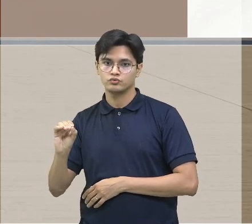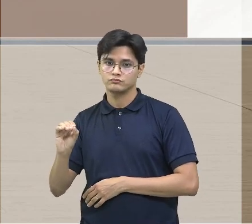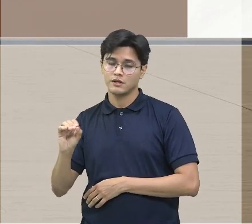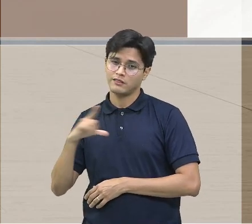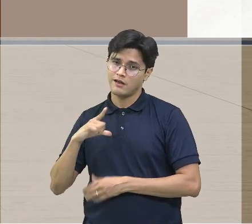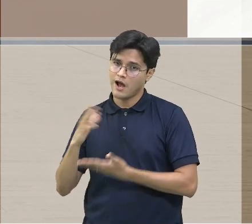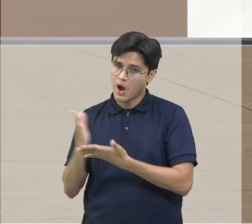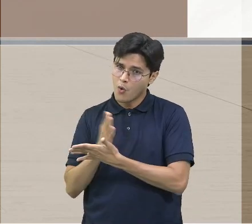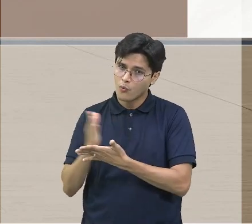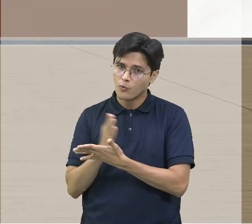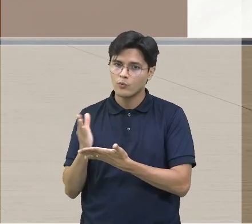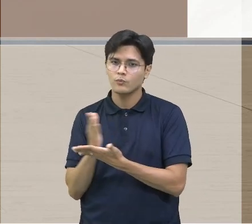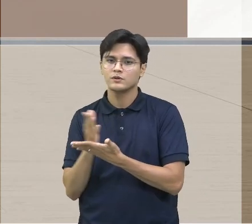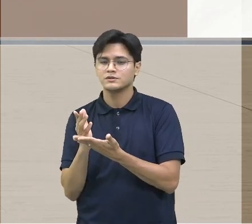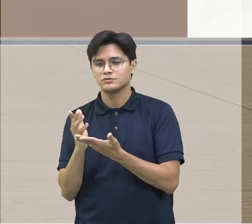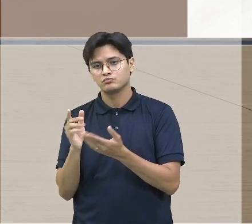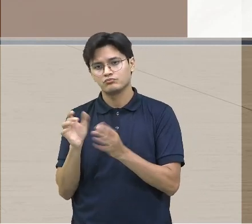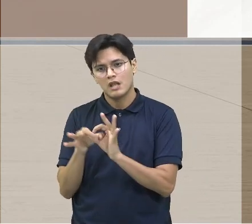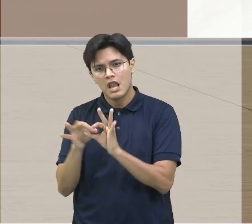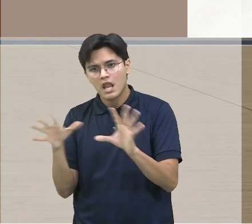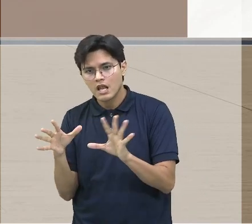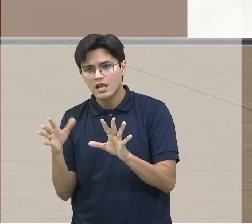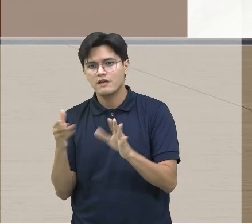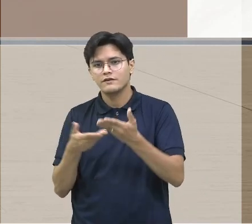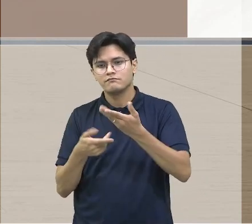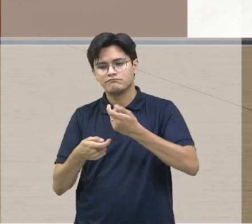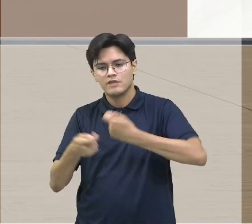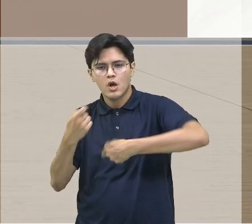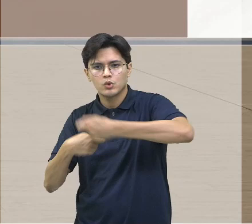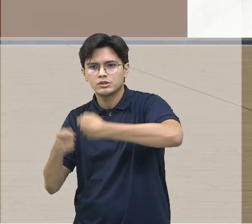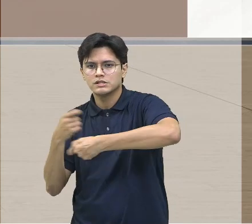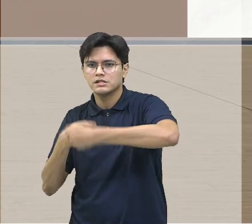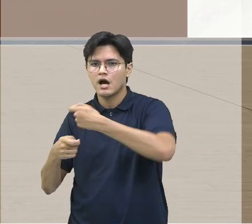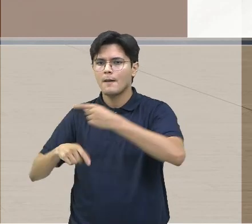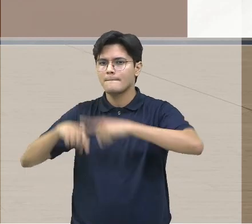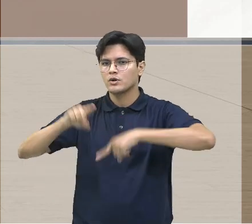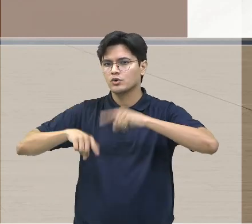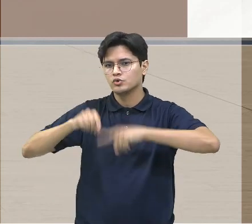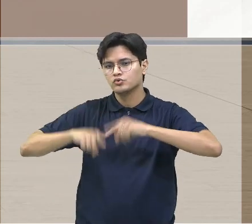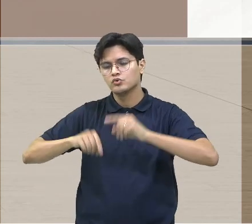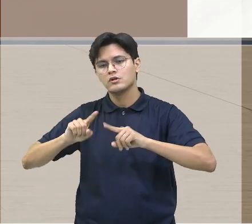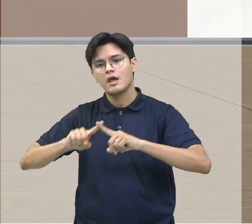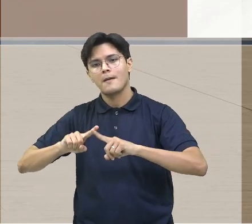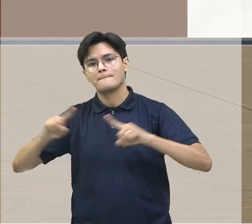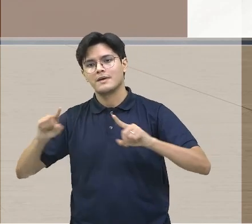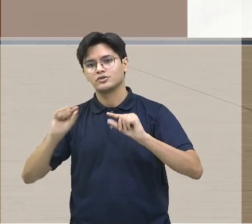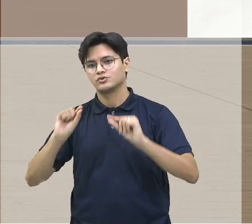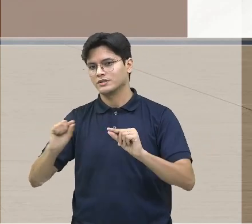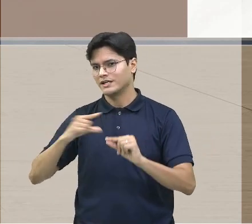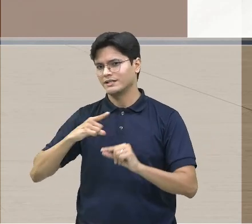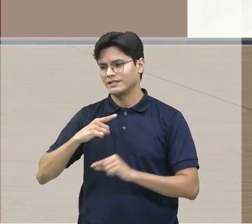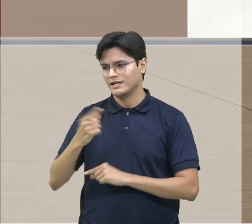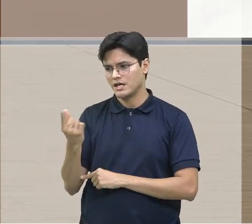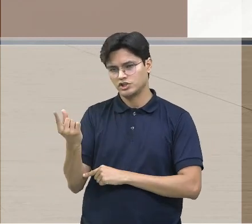tá, com outros feudos, mas mais à base da troca e não com a questão econômica de moeda, de compra e venda, mas na base da troca